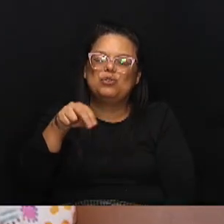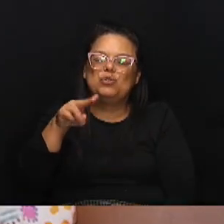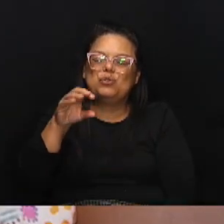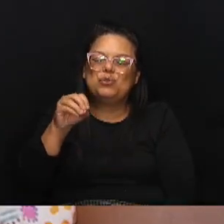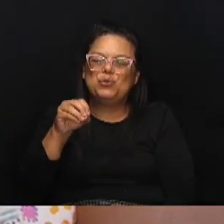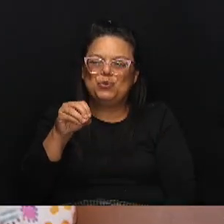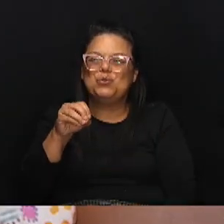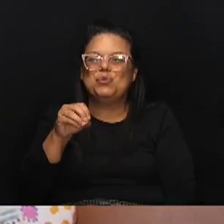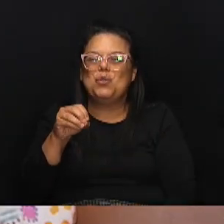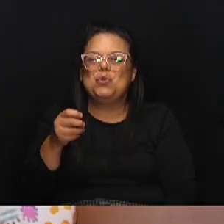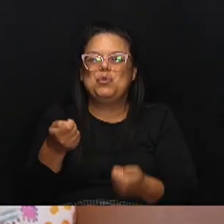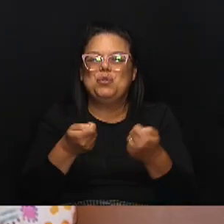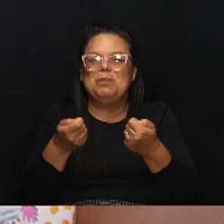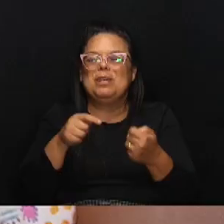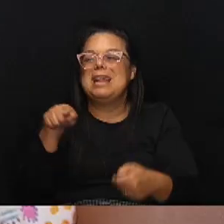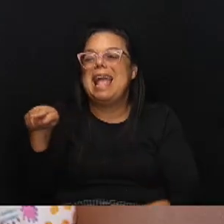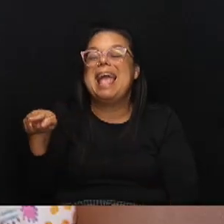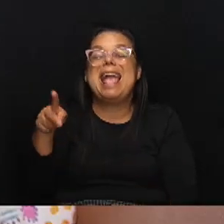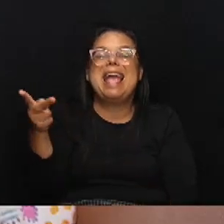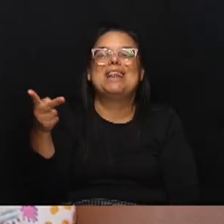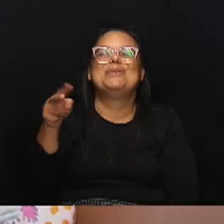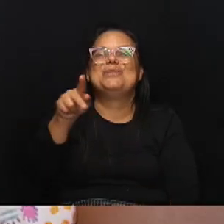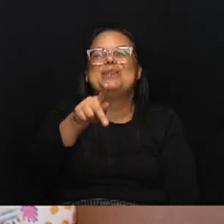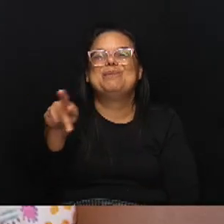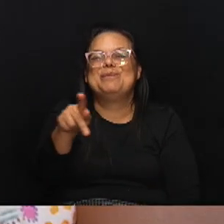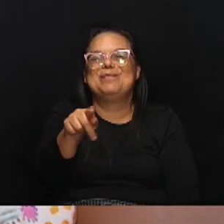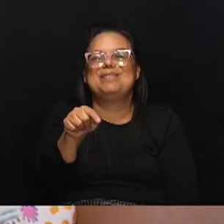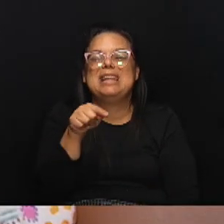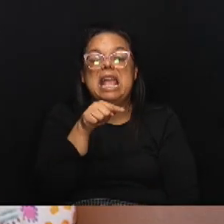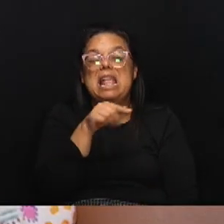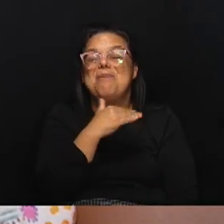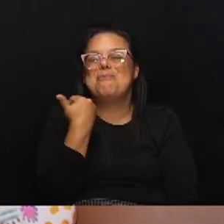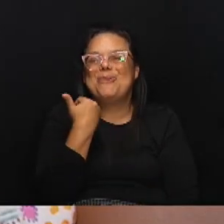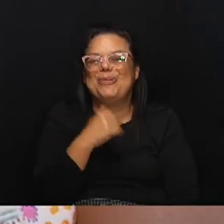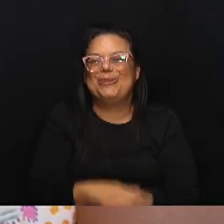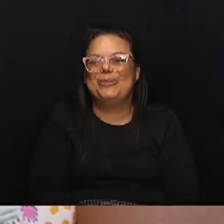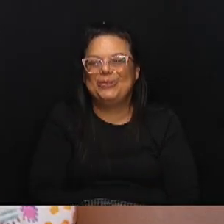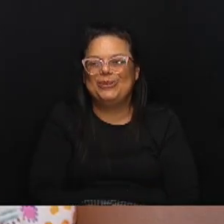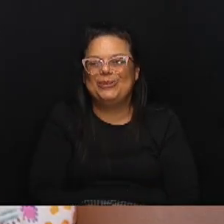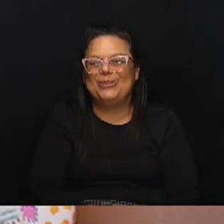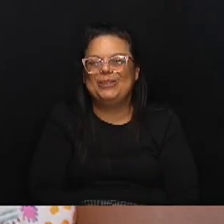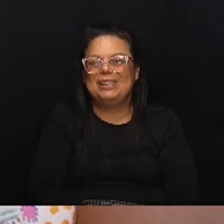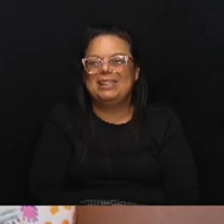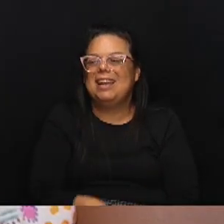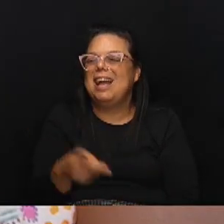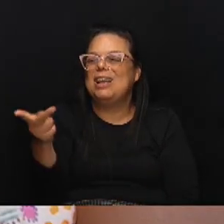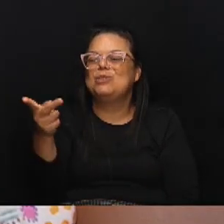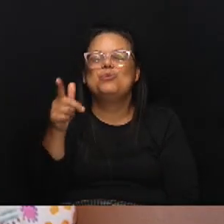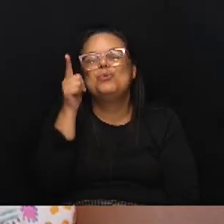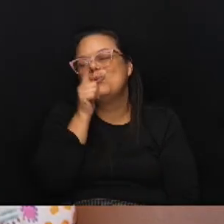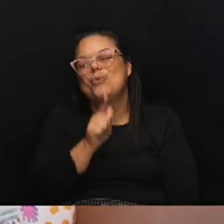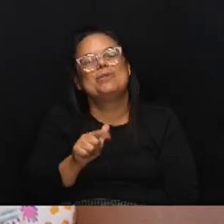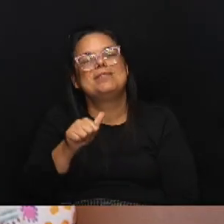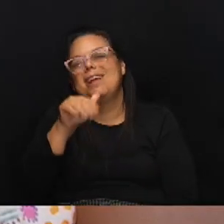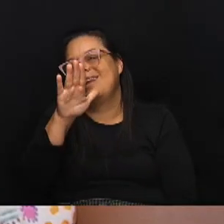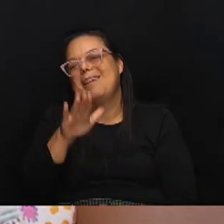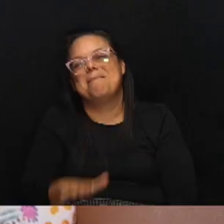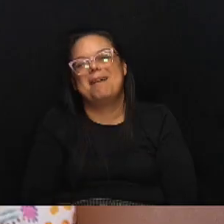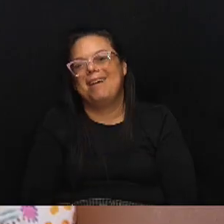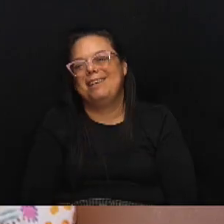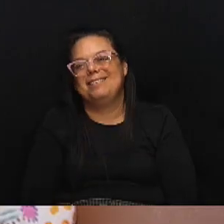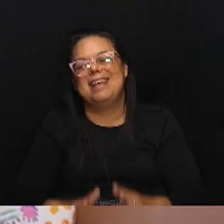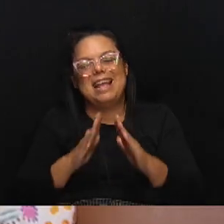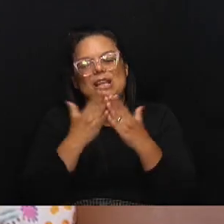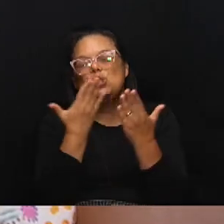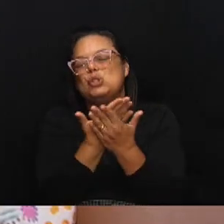no comando, elas eram professoras. Quando ele falece, né, as meninas não conseguem mais manter a